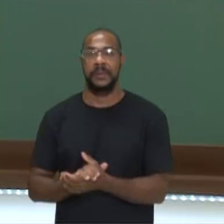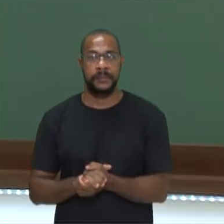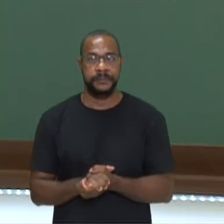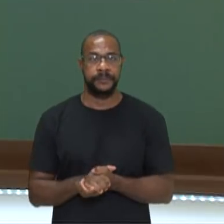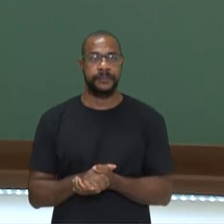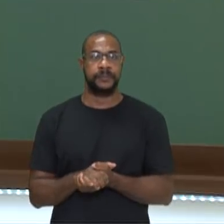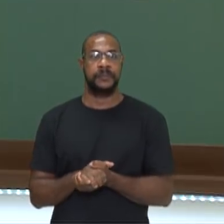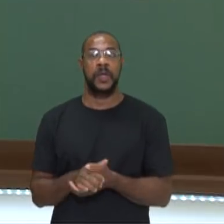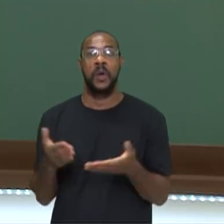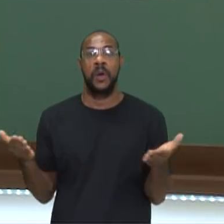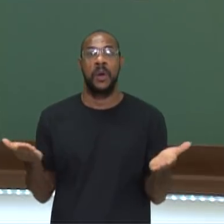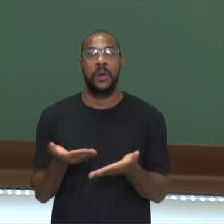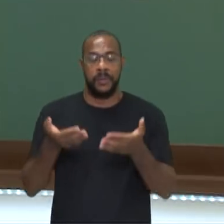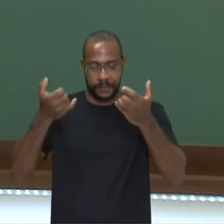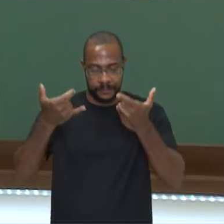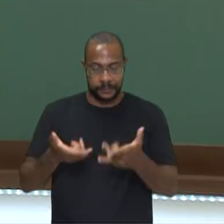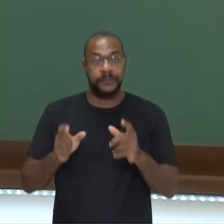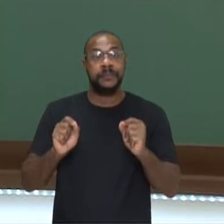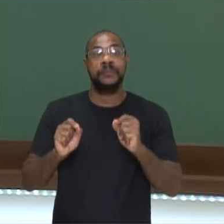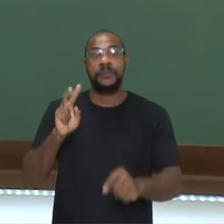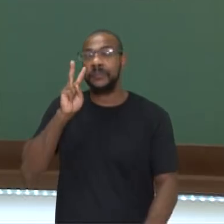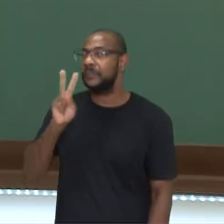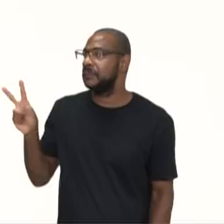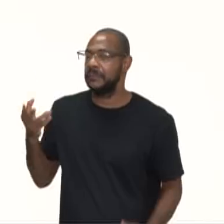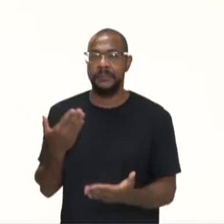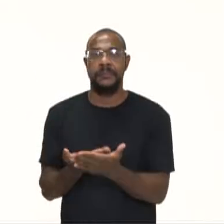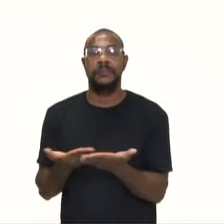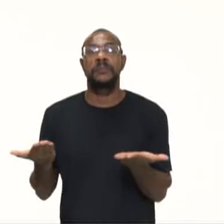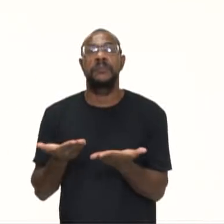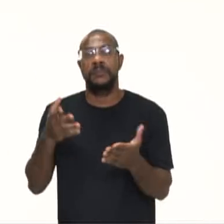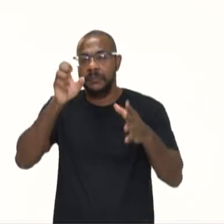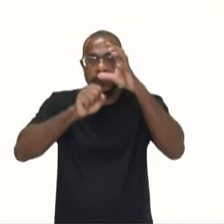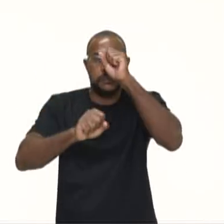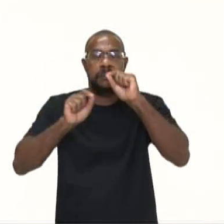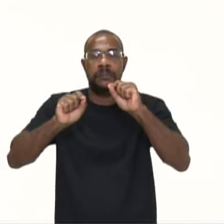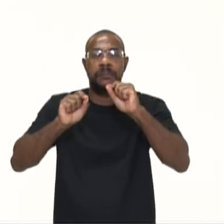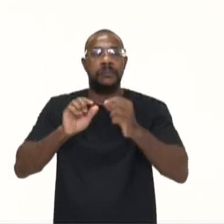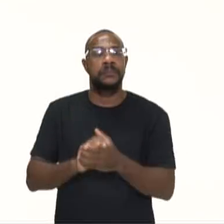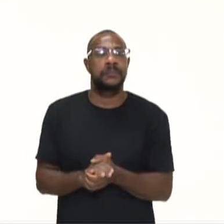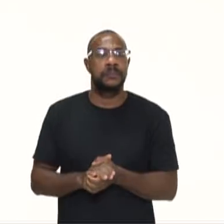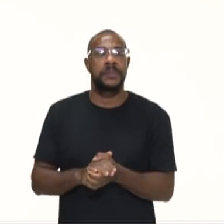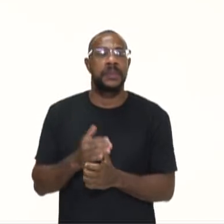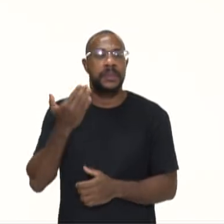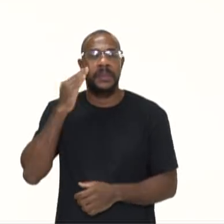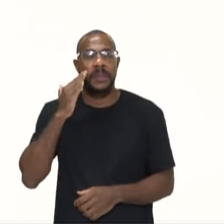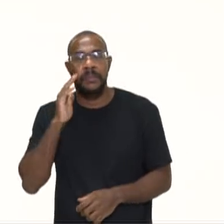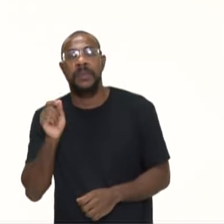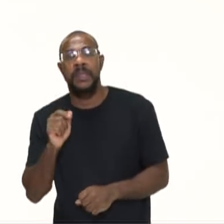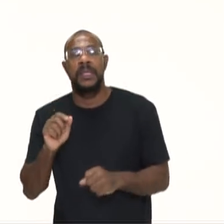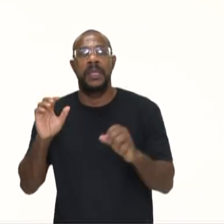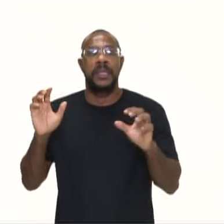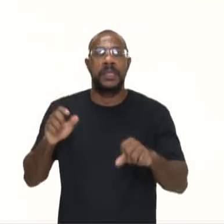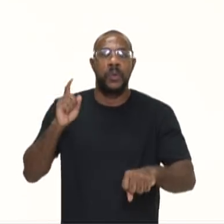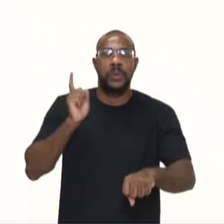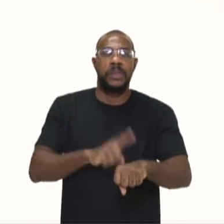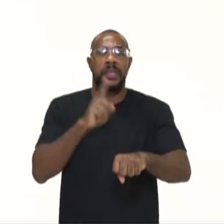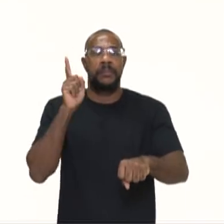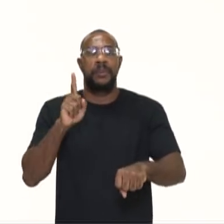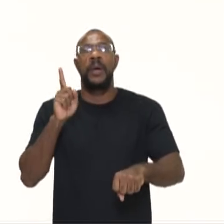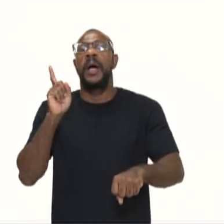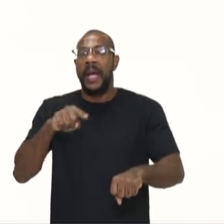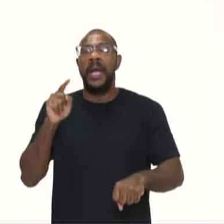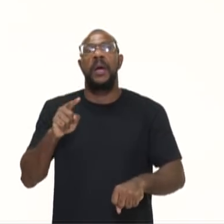vimos nesse vídeo de hoje. Entendemos que o tempo é um dos elementos presentes na